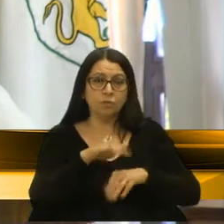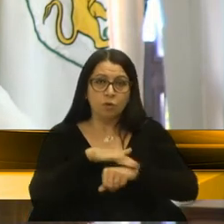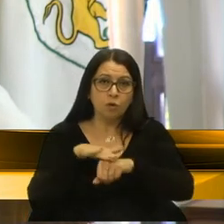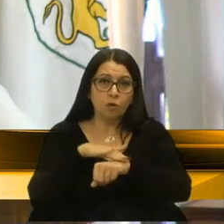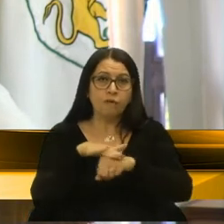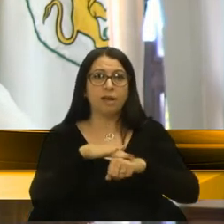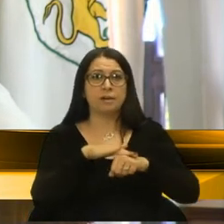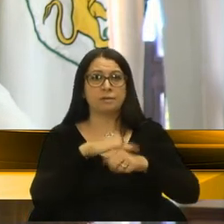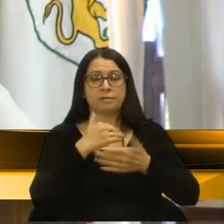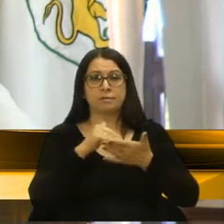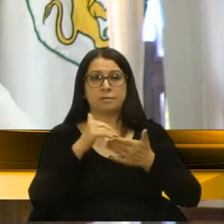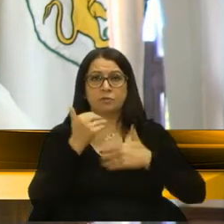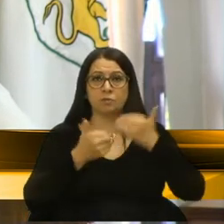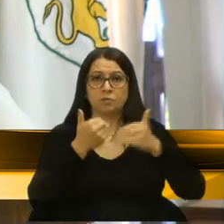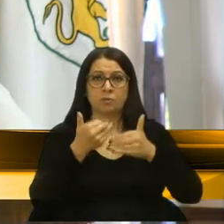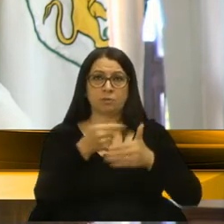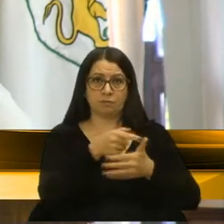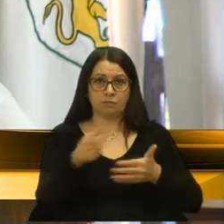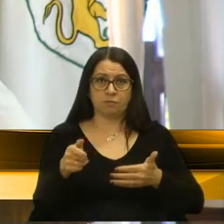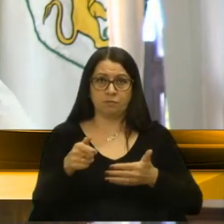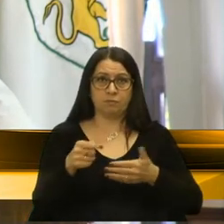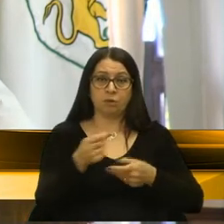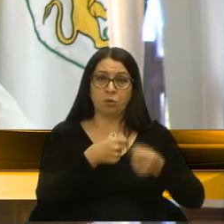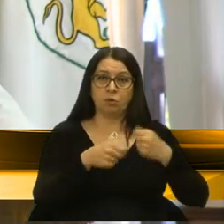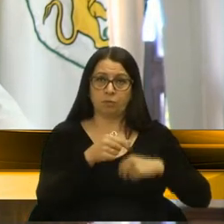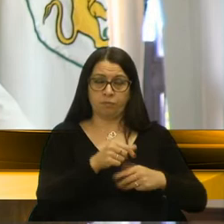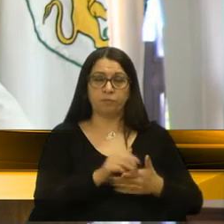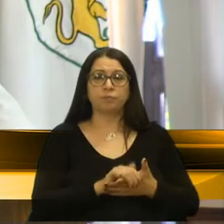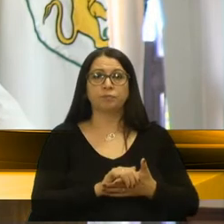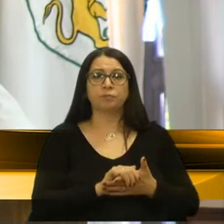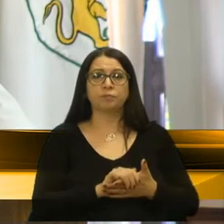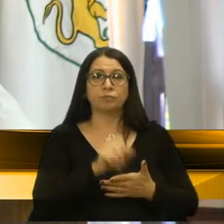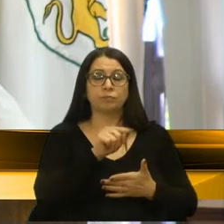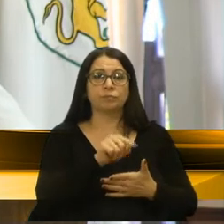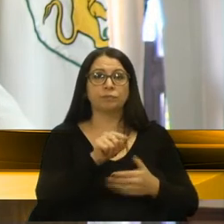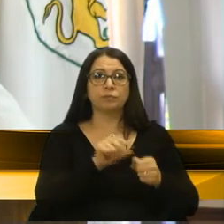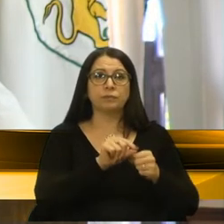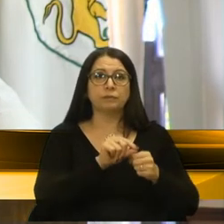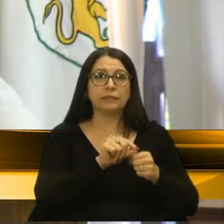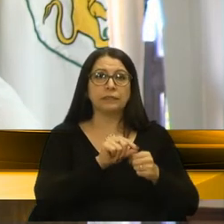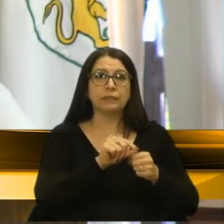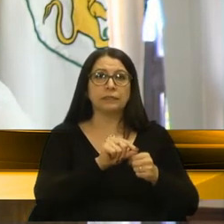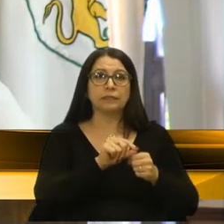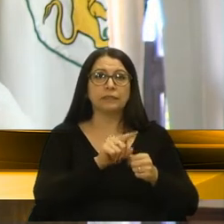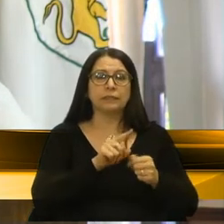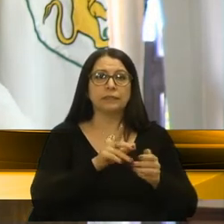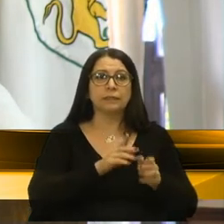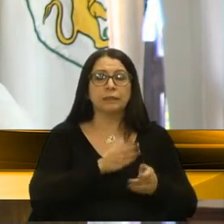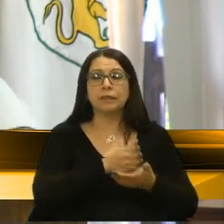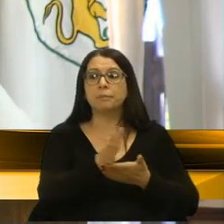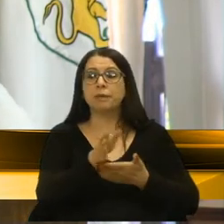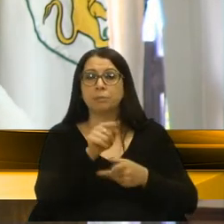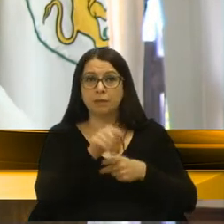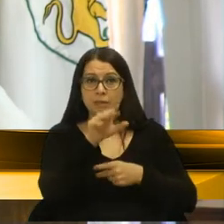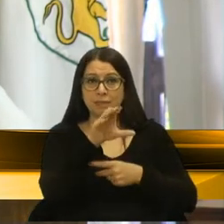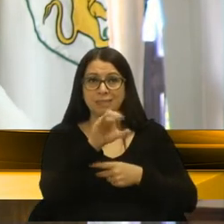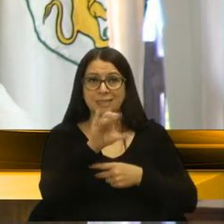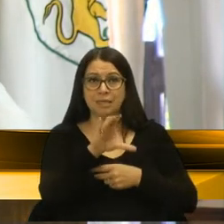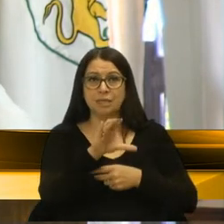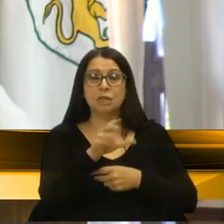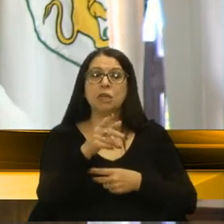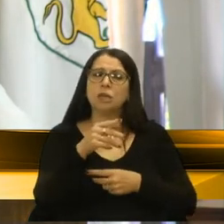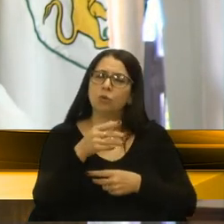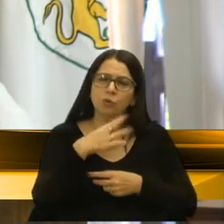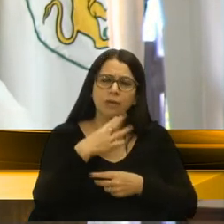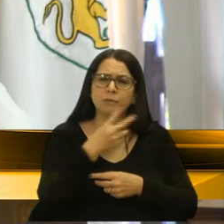o secretário do Desenvolvimento Econômico, ele que foi encaminhado pela SIC, né, que conhece muitas empresas,